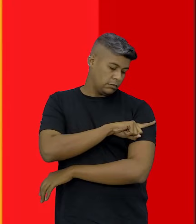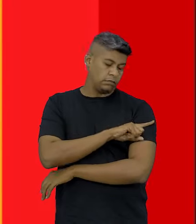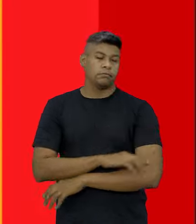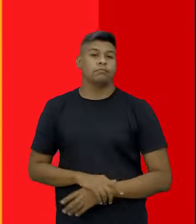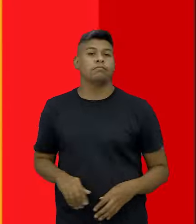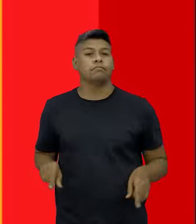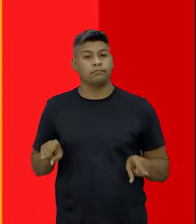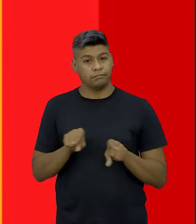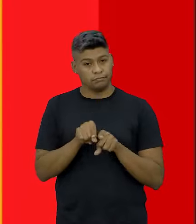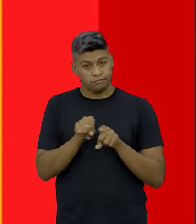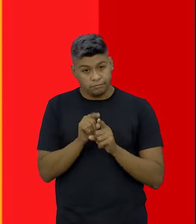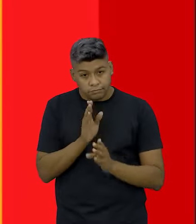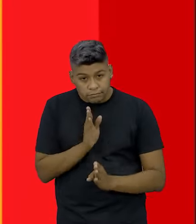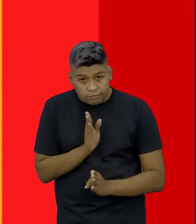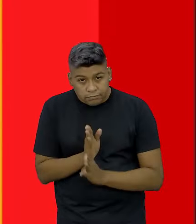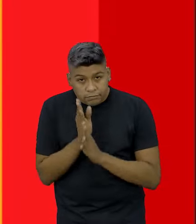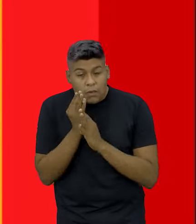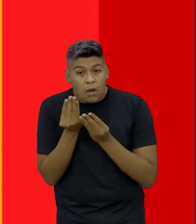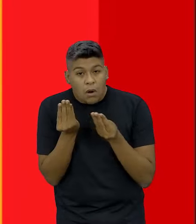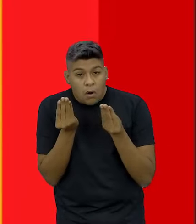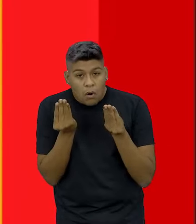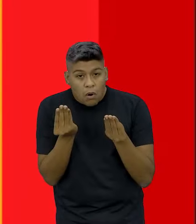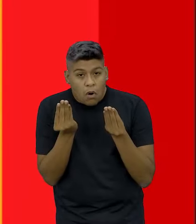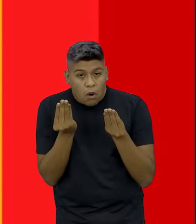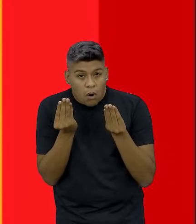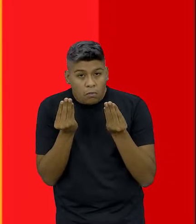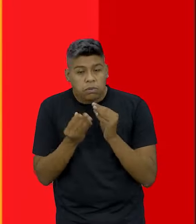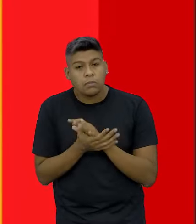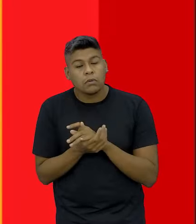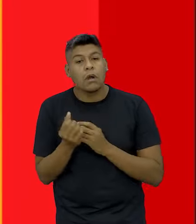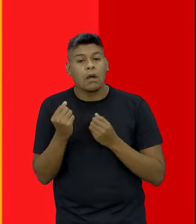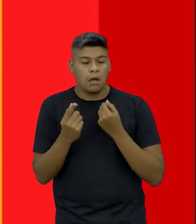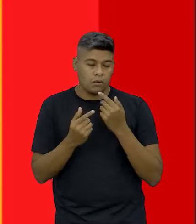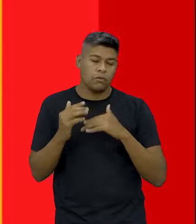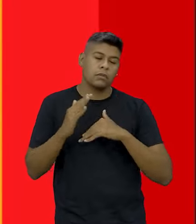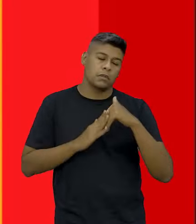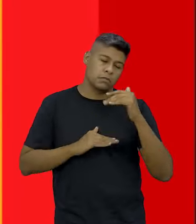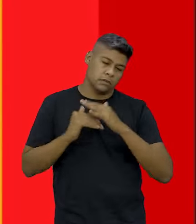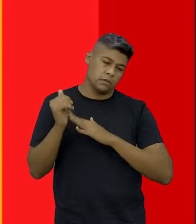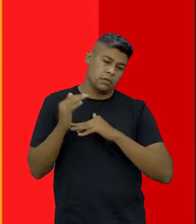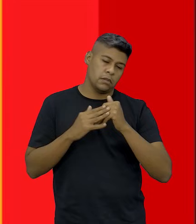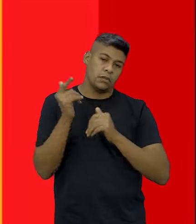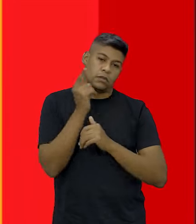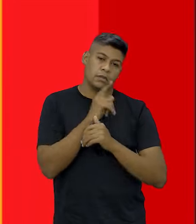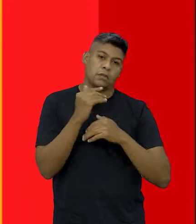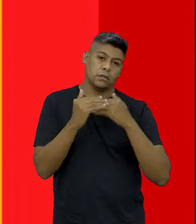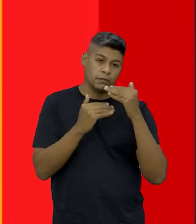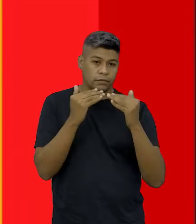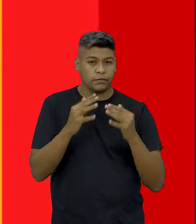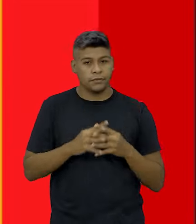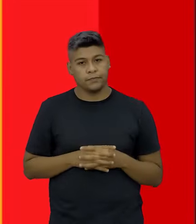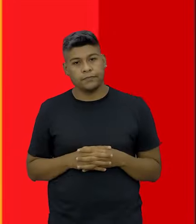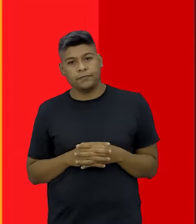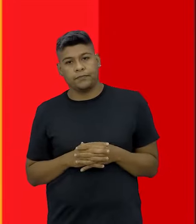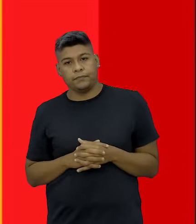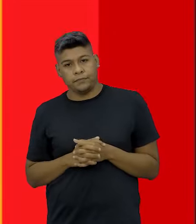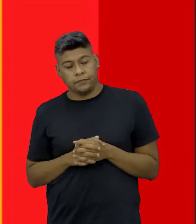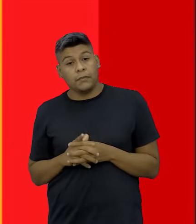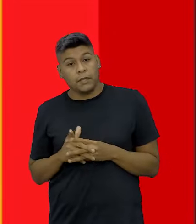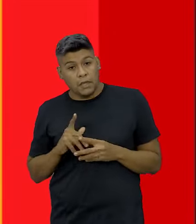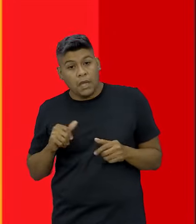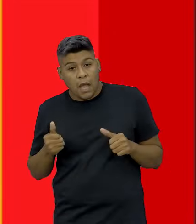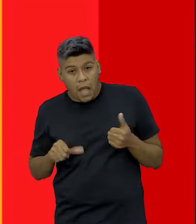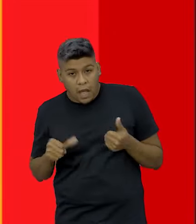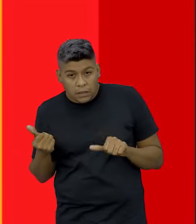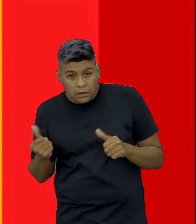E também iremos identificar como que, por meio delas, algumas habilidades são desenvolvidas. Então, teremos a análise